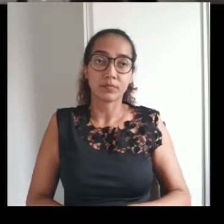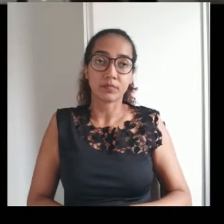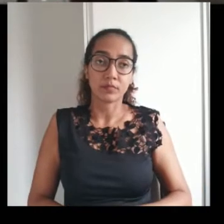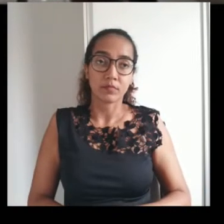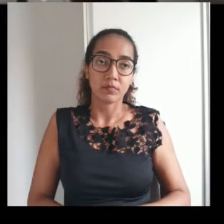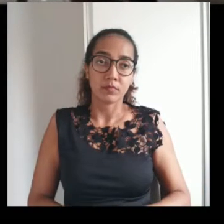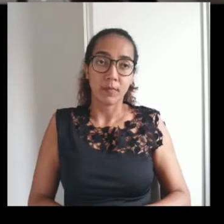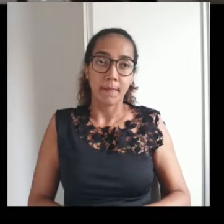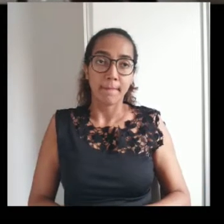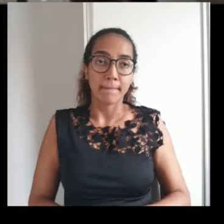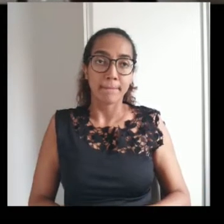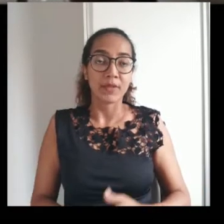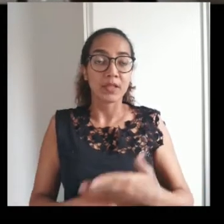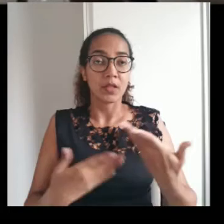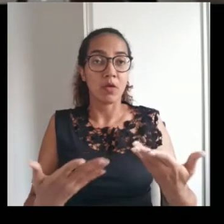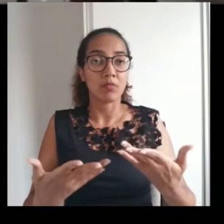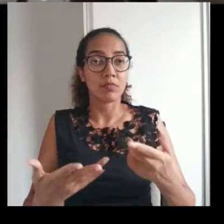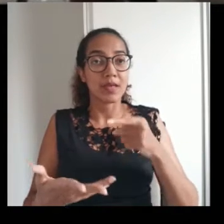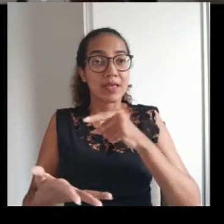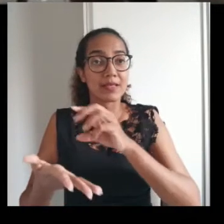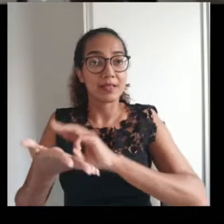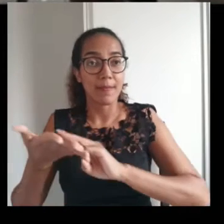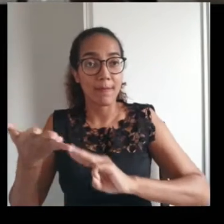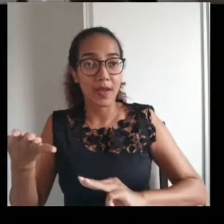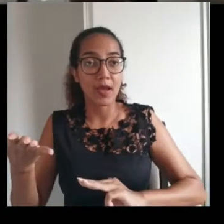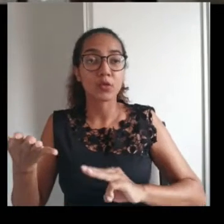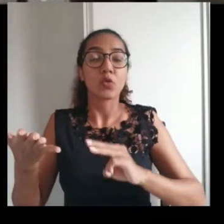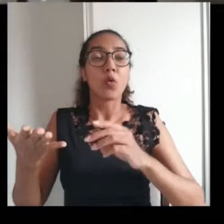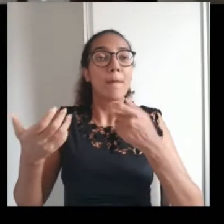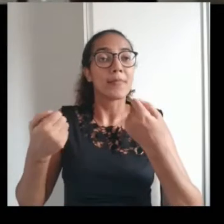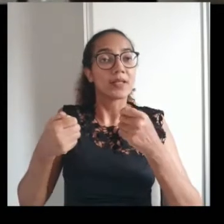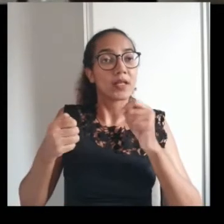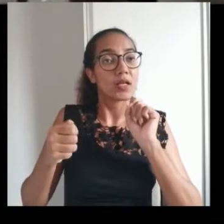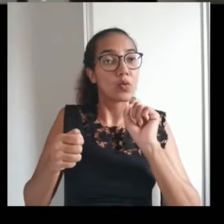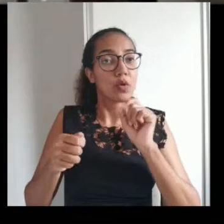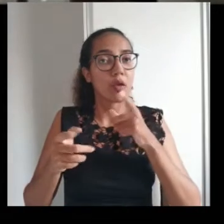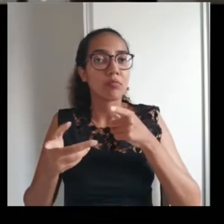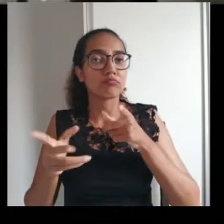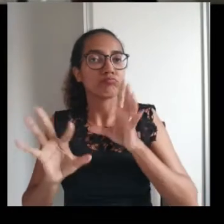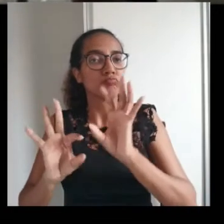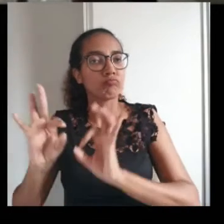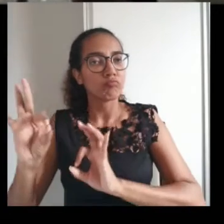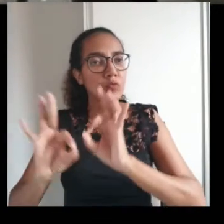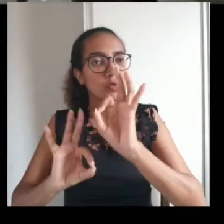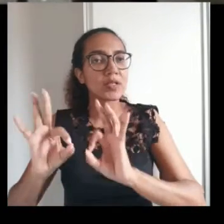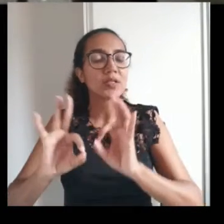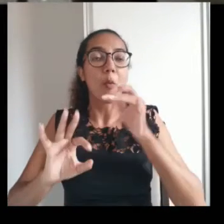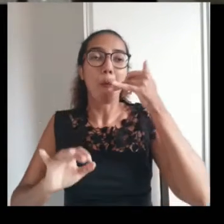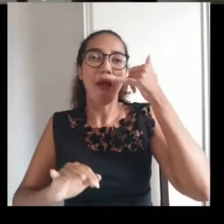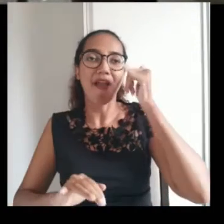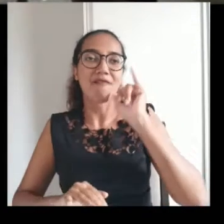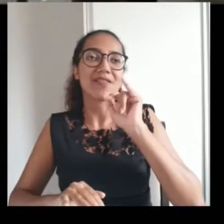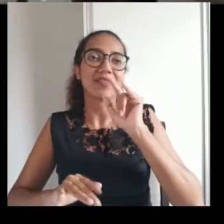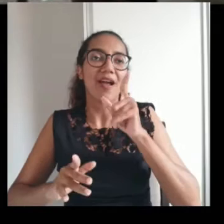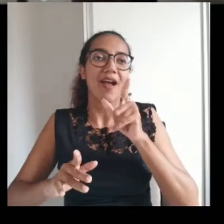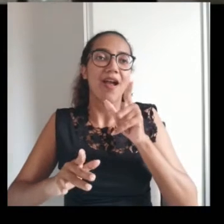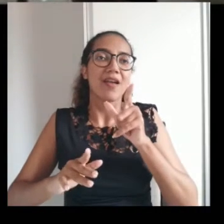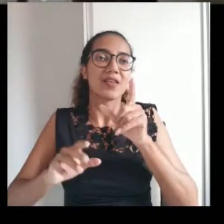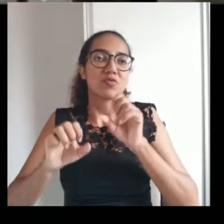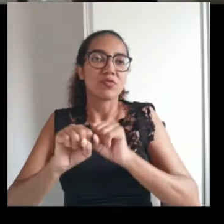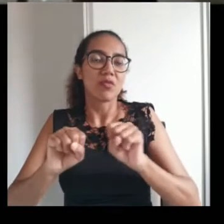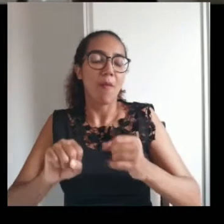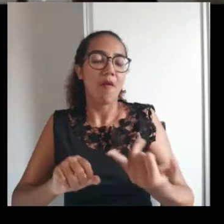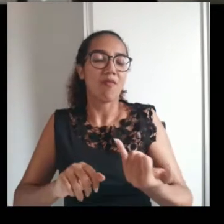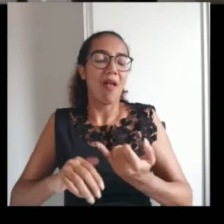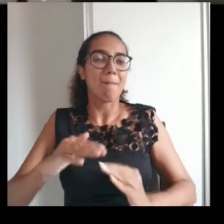Enfim. Então, esse método aqui, ele deveria ter um tratamento, né? Para não deixar isso acontecer, né? Se você usar um